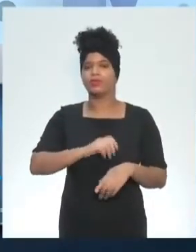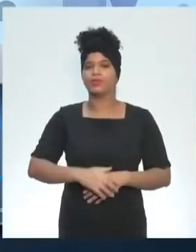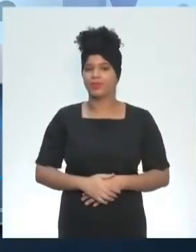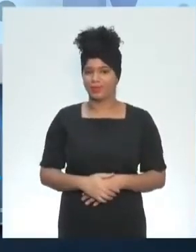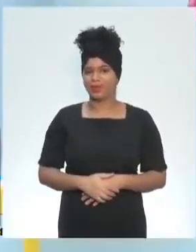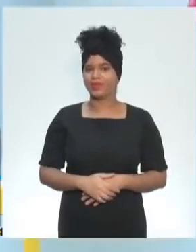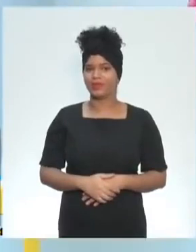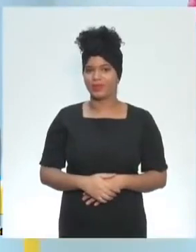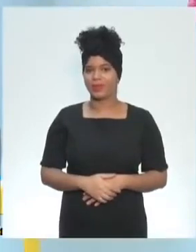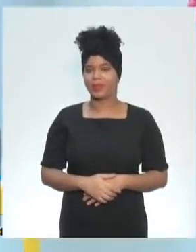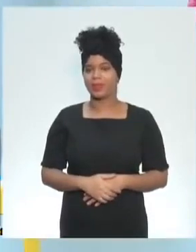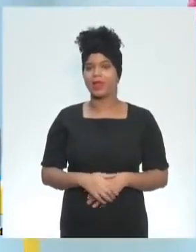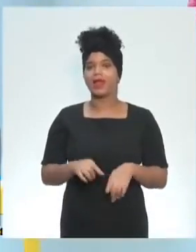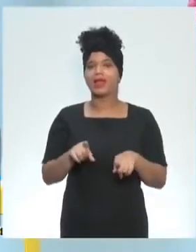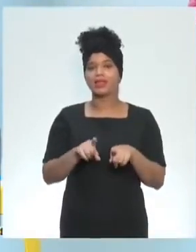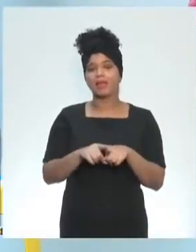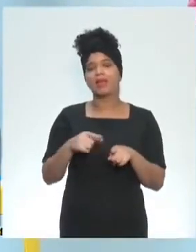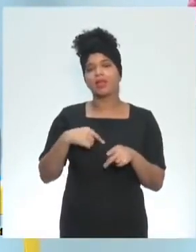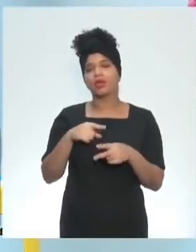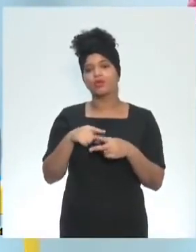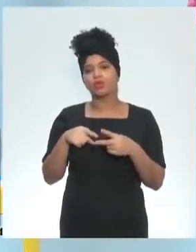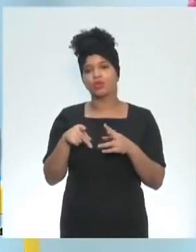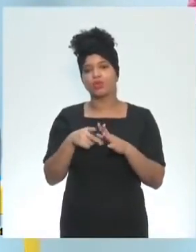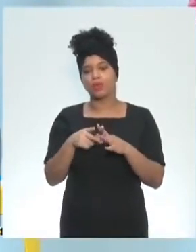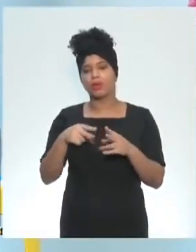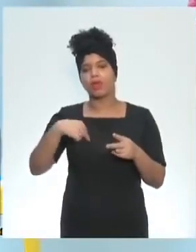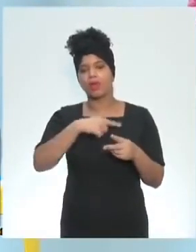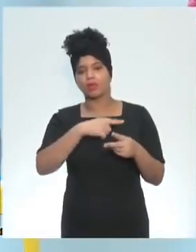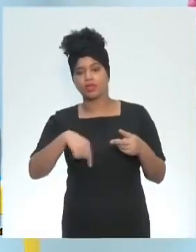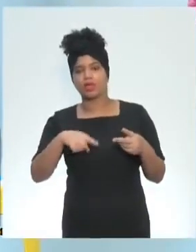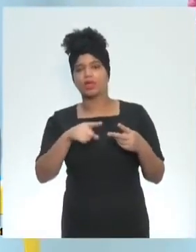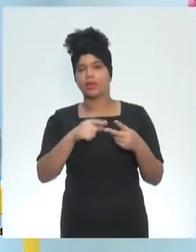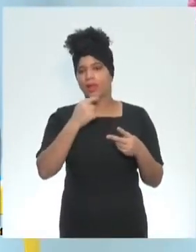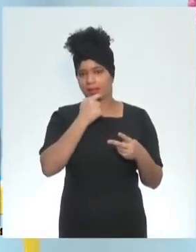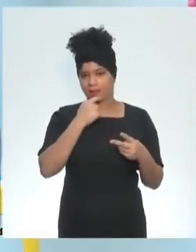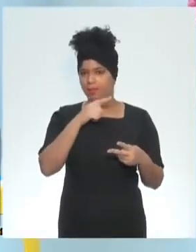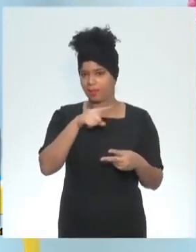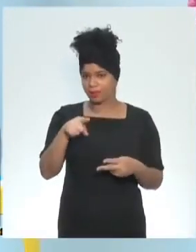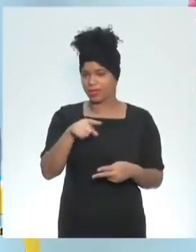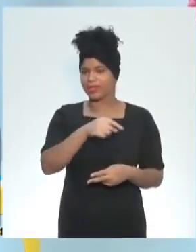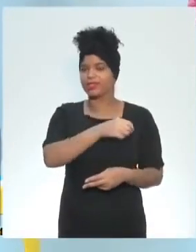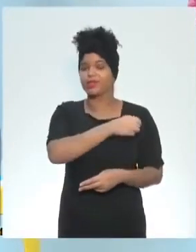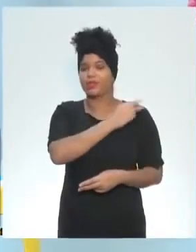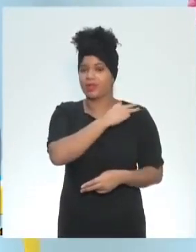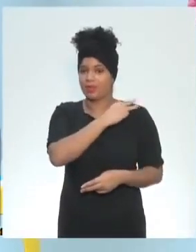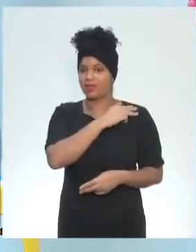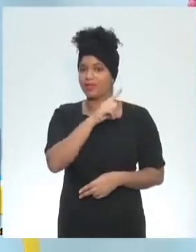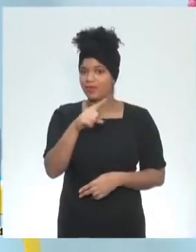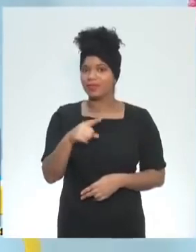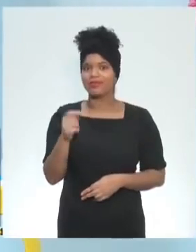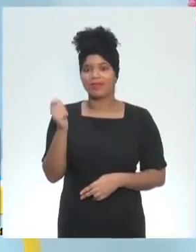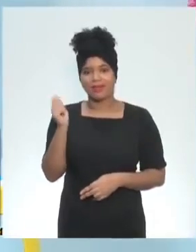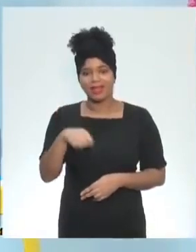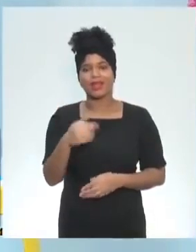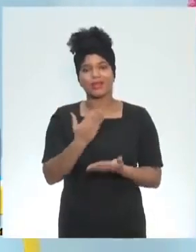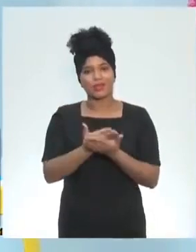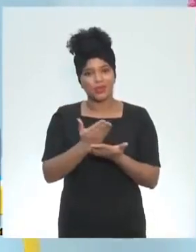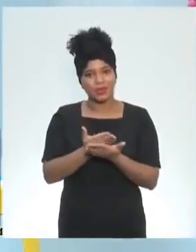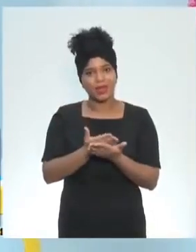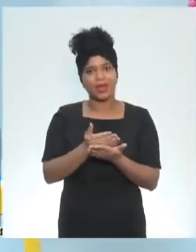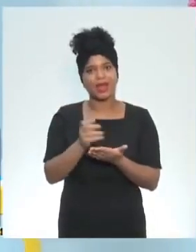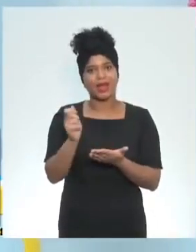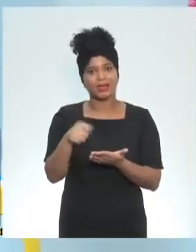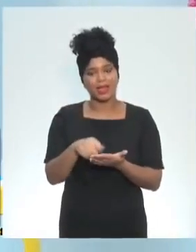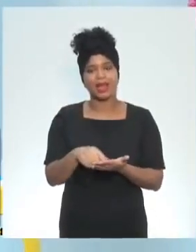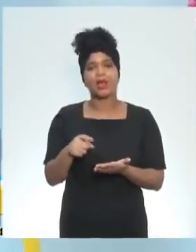de um e além do Mandarim e do inglês lá para o pessoal do ensino médio beleza começa a correr atrás disso e segundo aí